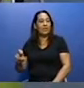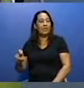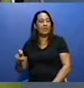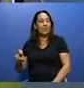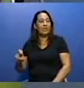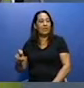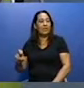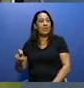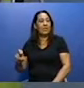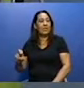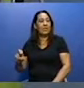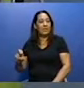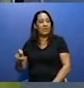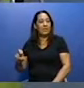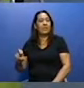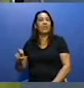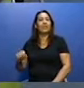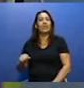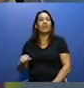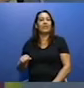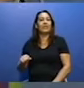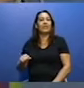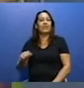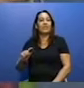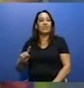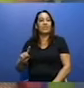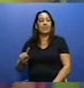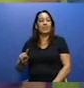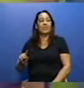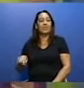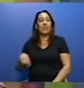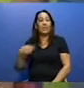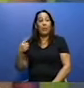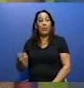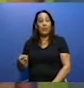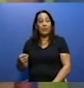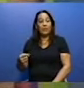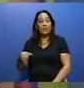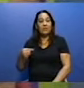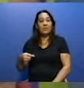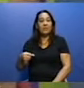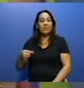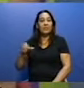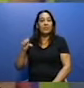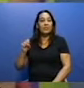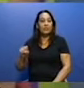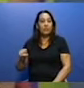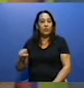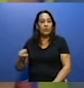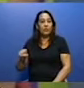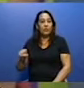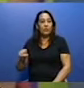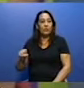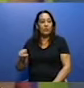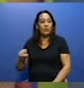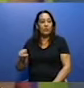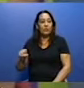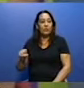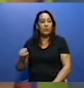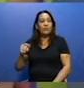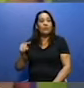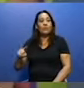12, 13, 14, 15. Vamos lá. Mais um pulinho de 3, 16,